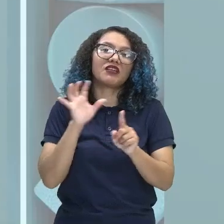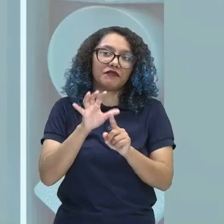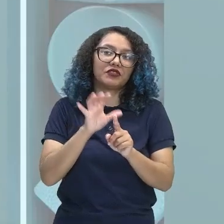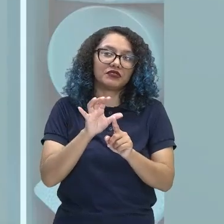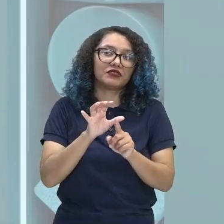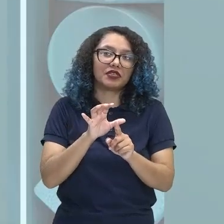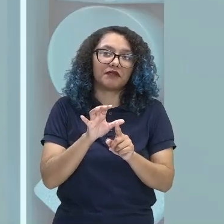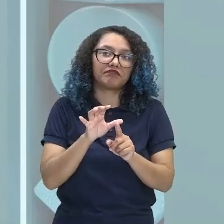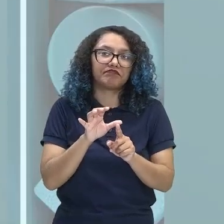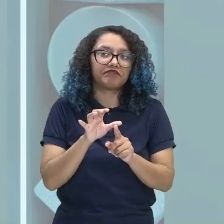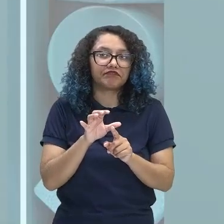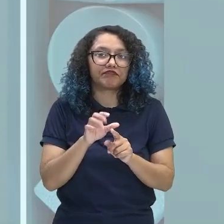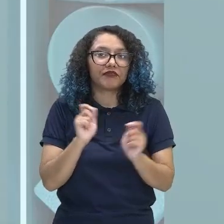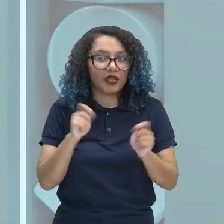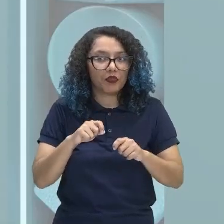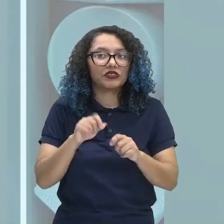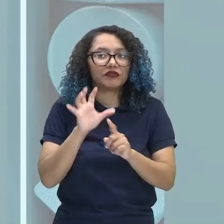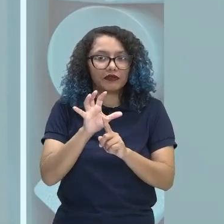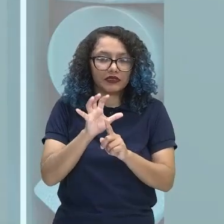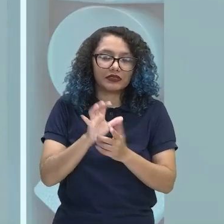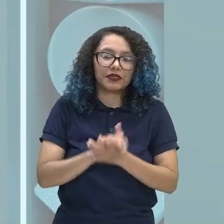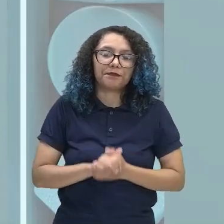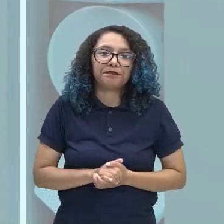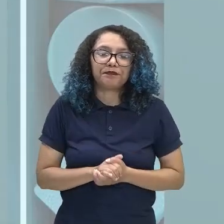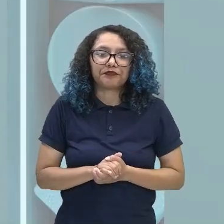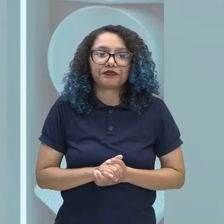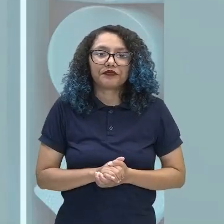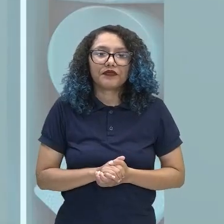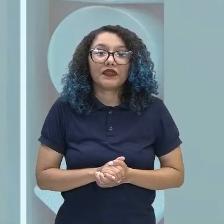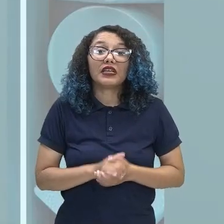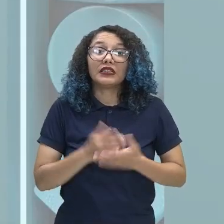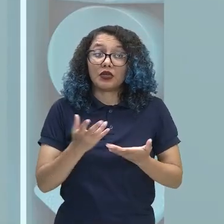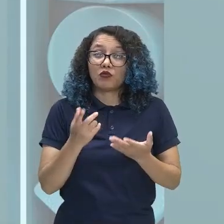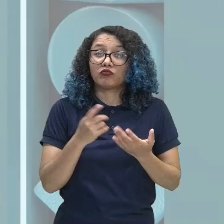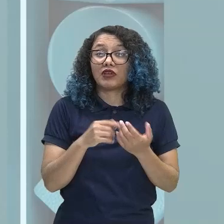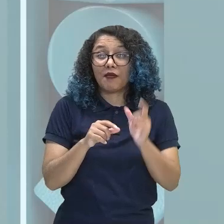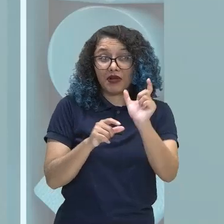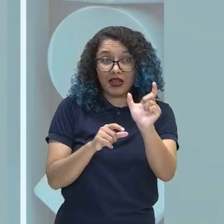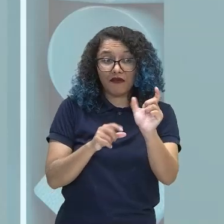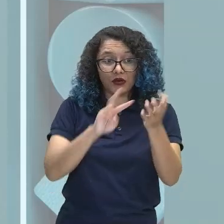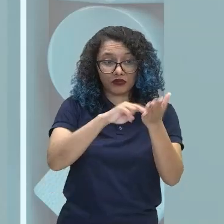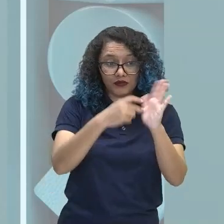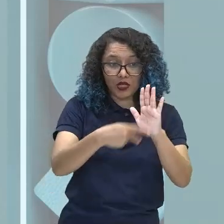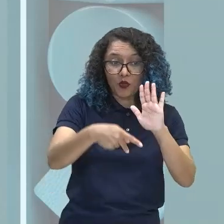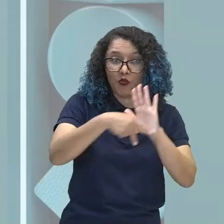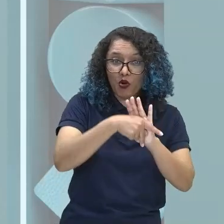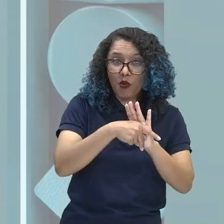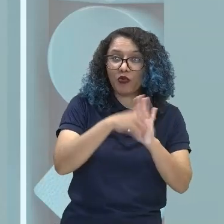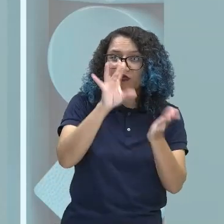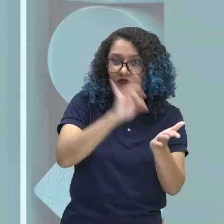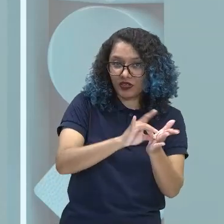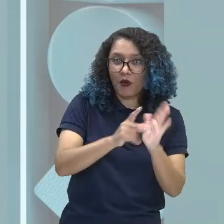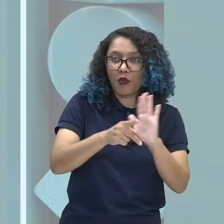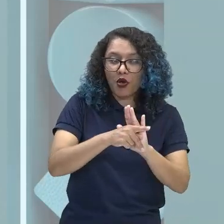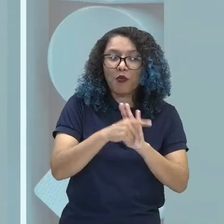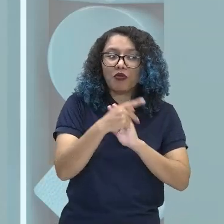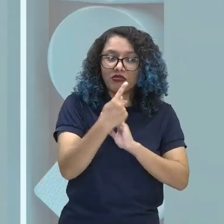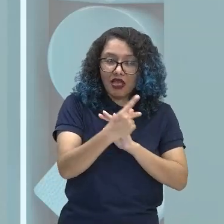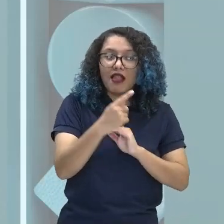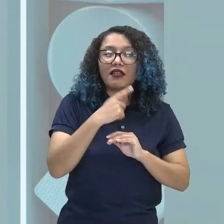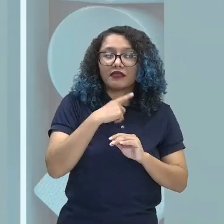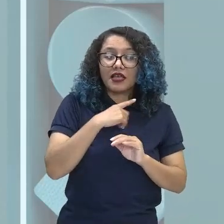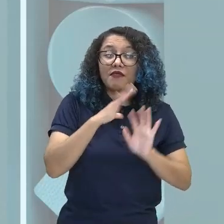né? Então, além do sentido que a palavra já tem, nós precisamos olhar esse